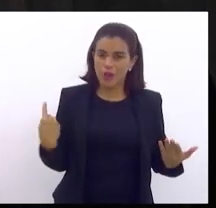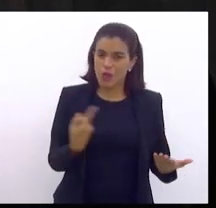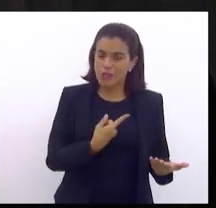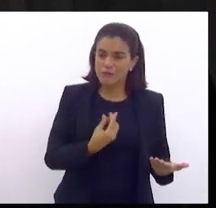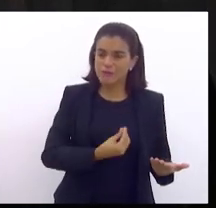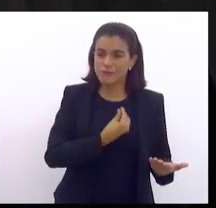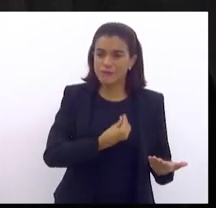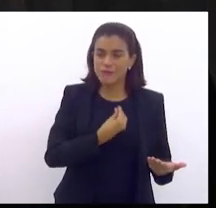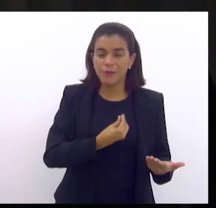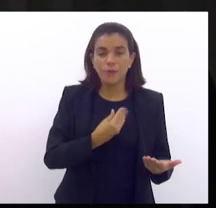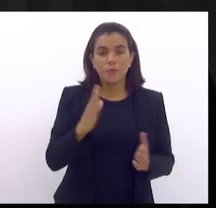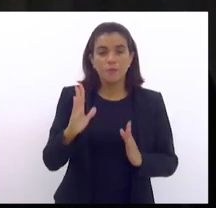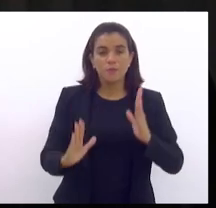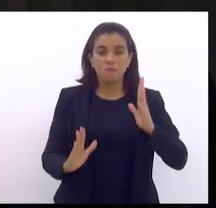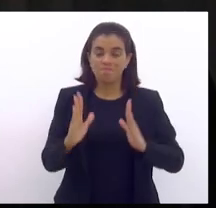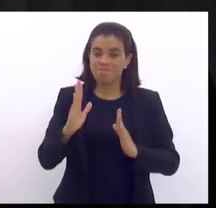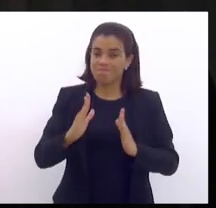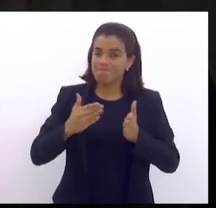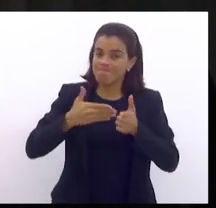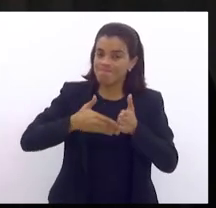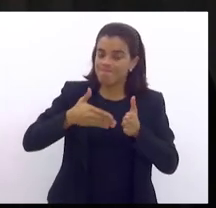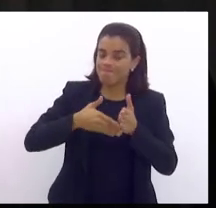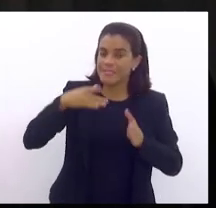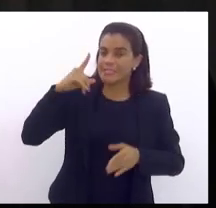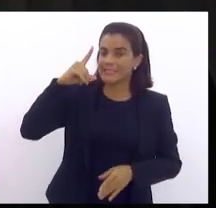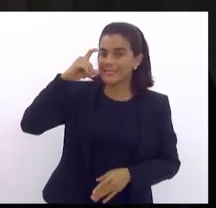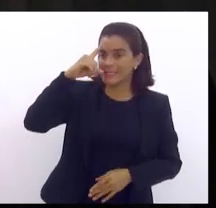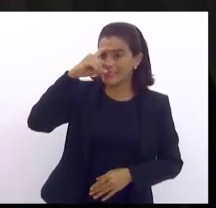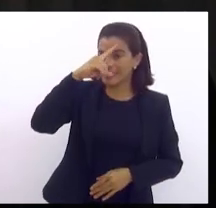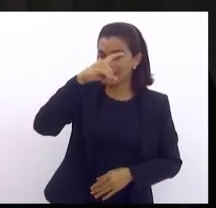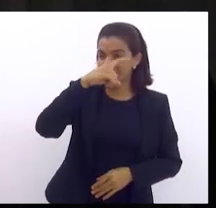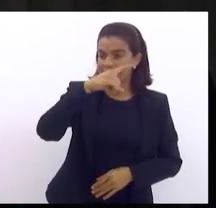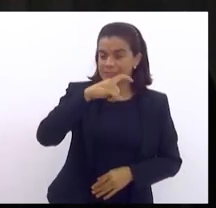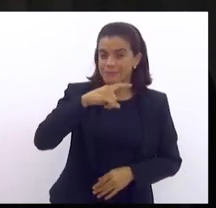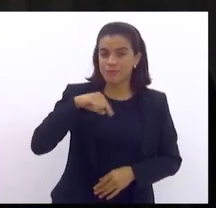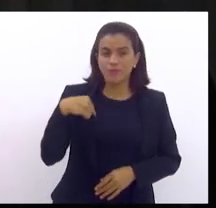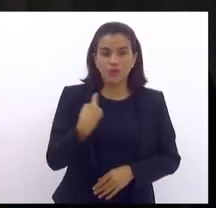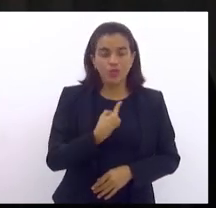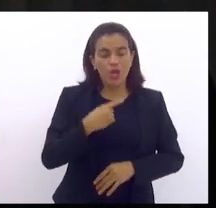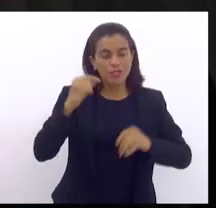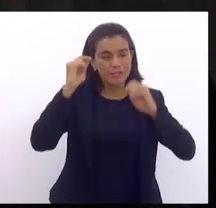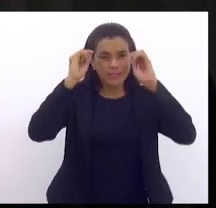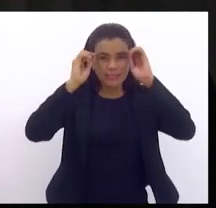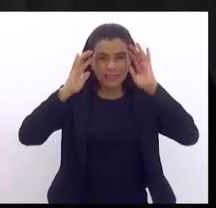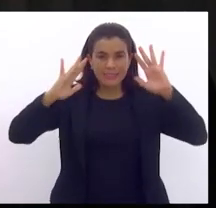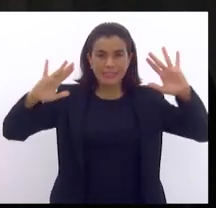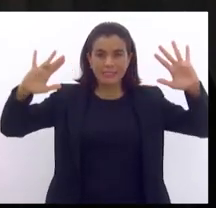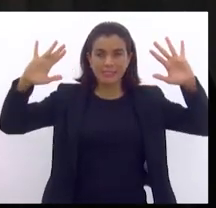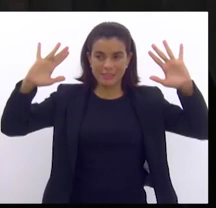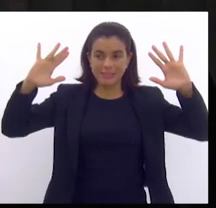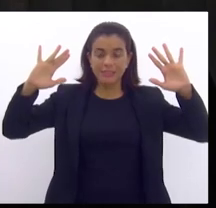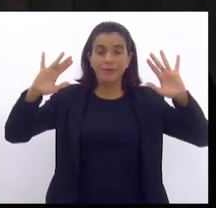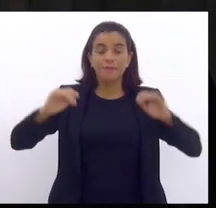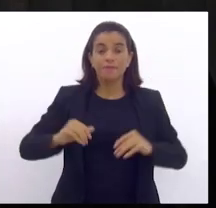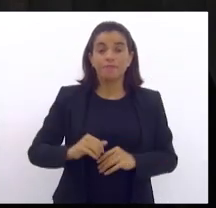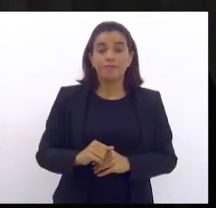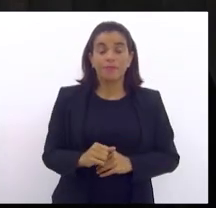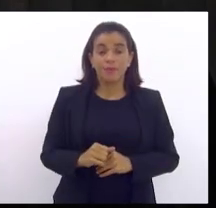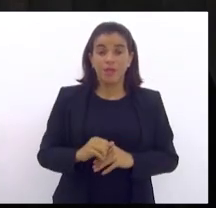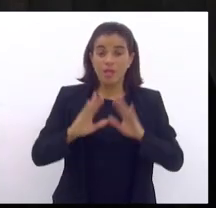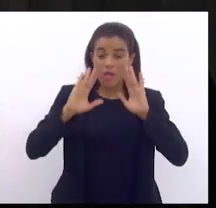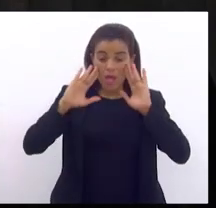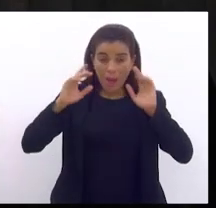um período de grande dificuldade. E imaginemos, senhor presidente, que a questão